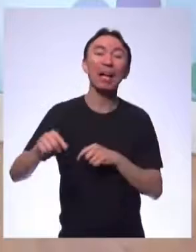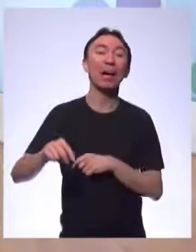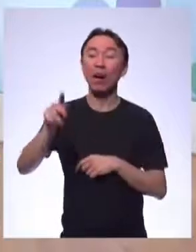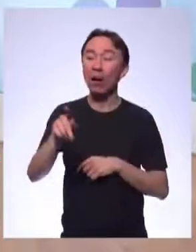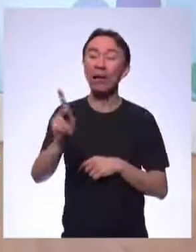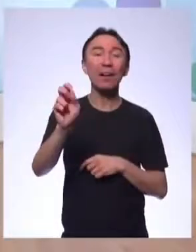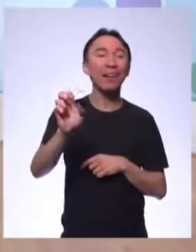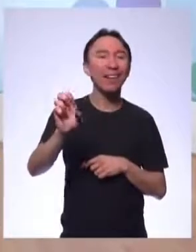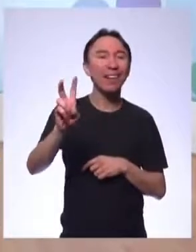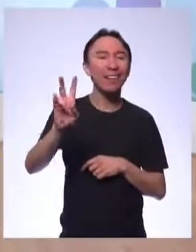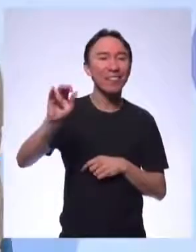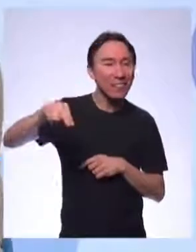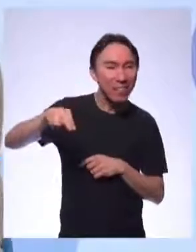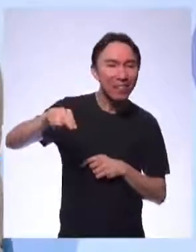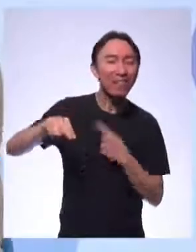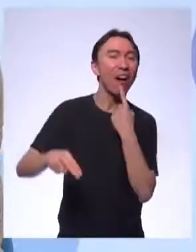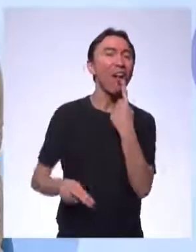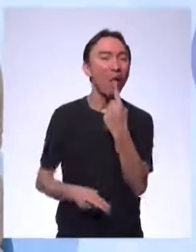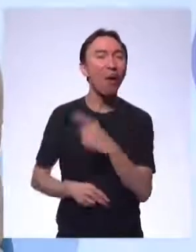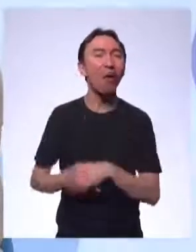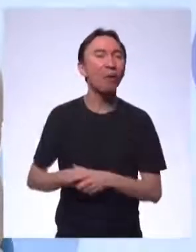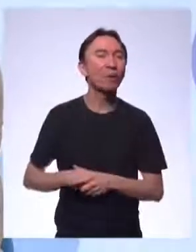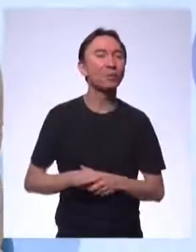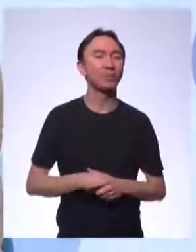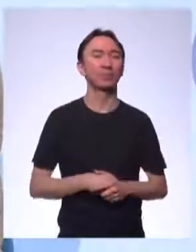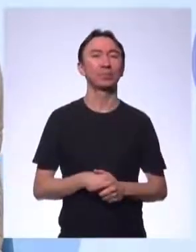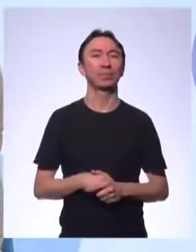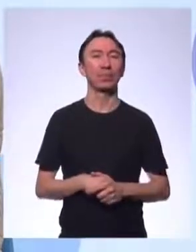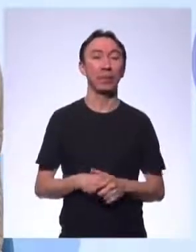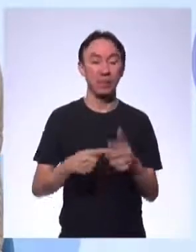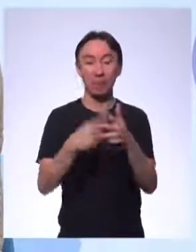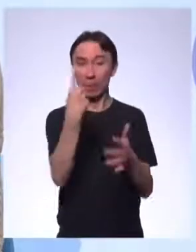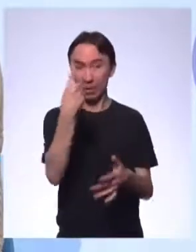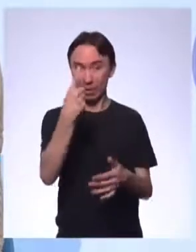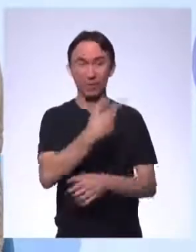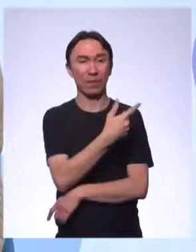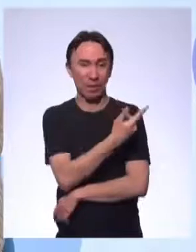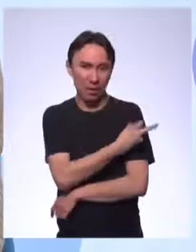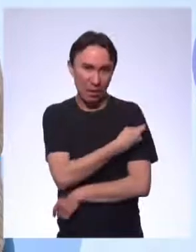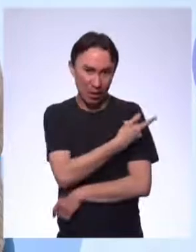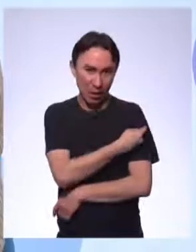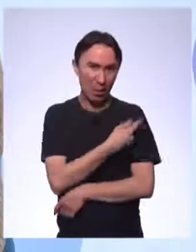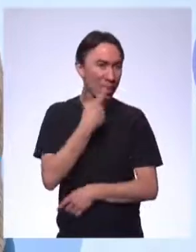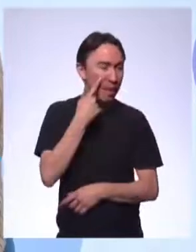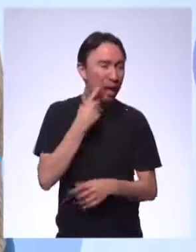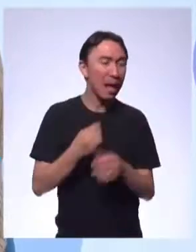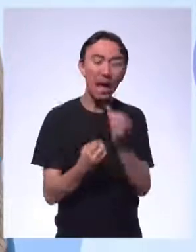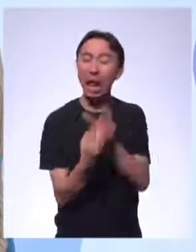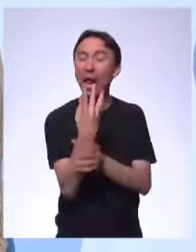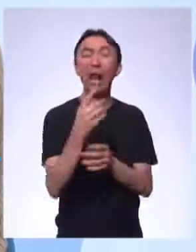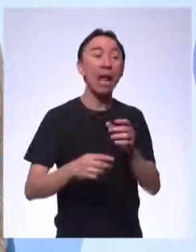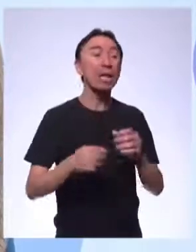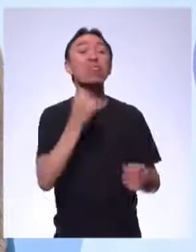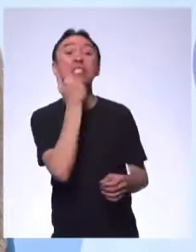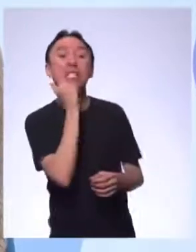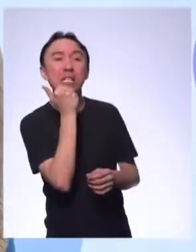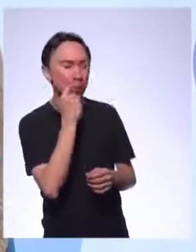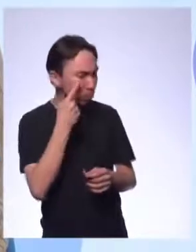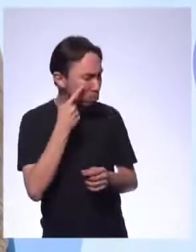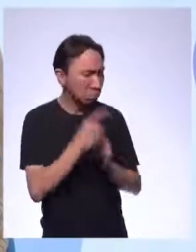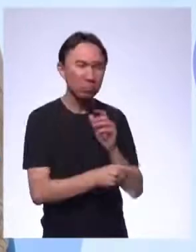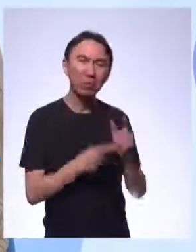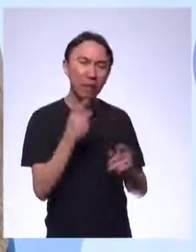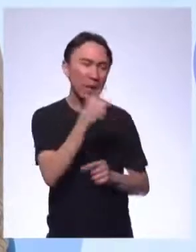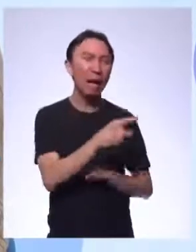Kevin, olha só que legal que ele escreveu, que é em cima dessa fala. Ó. A primeira vacina foi criada quando os cientistas perceberam que caso aplicassem uma